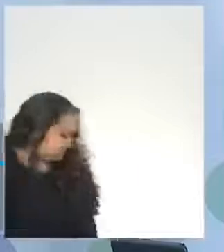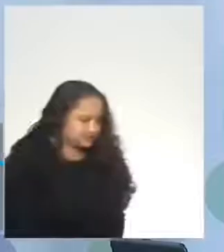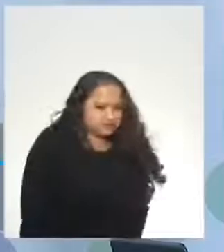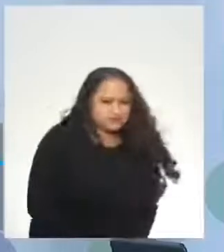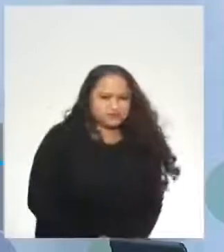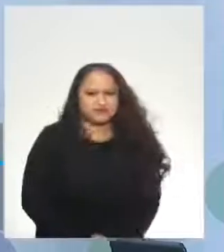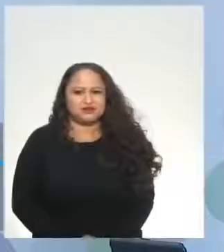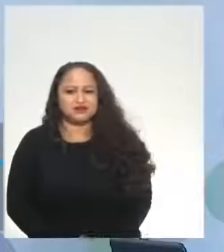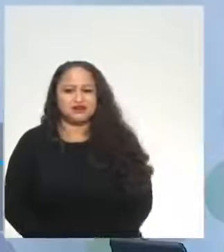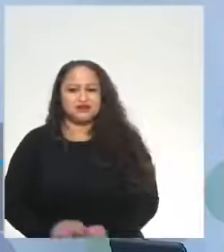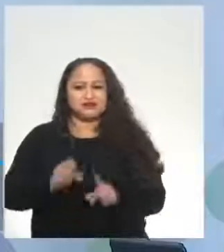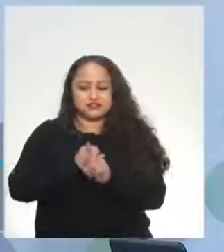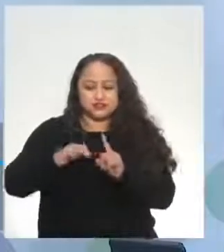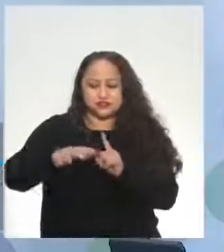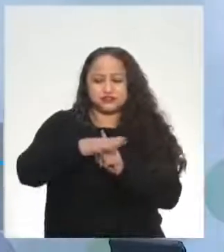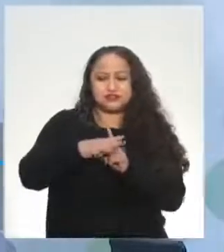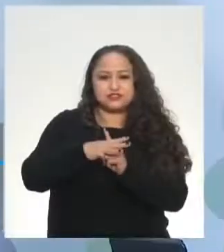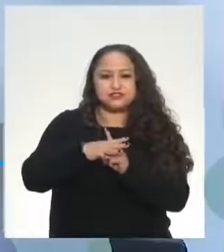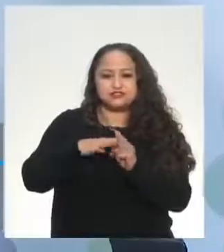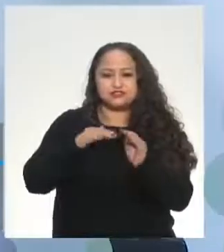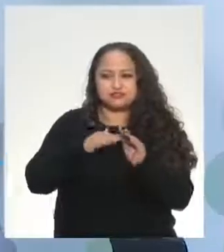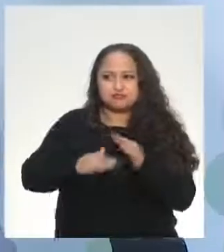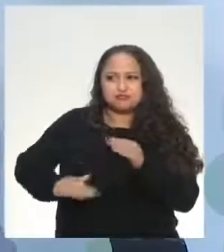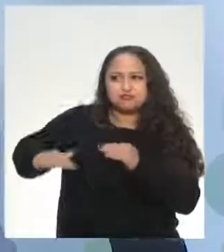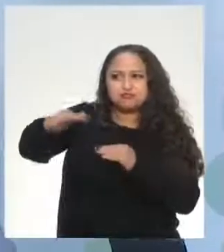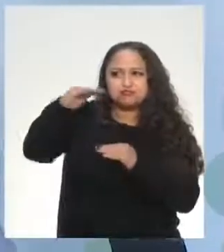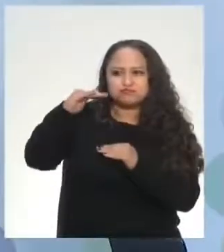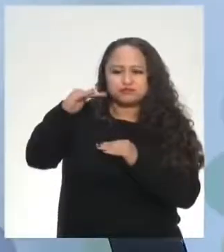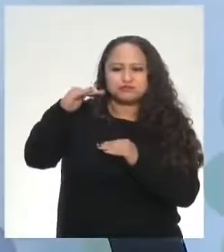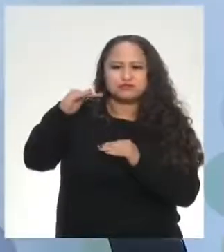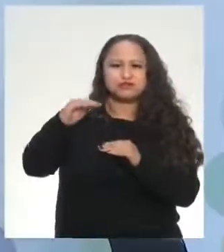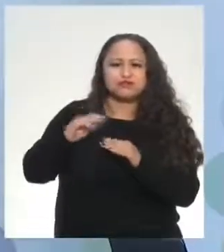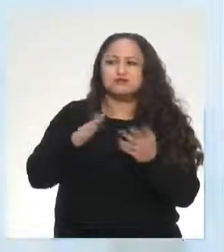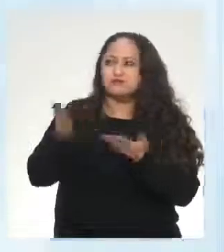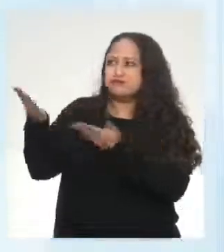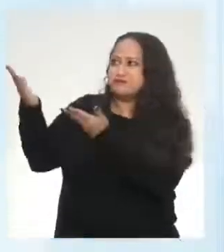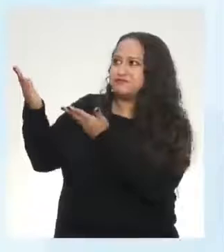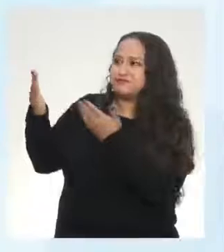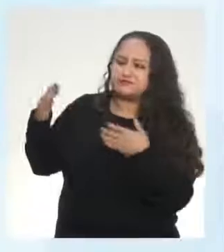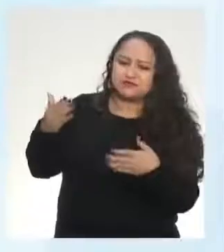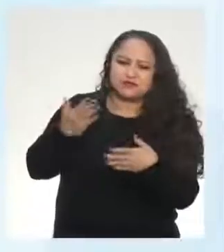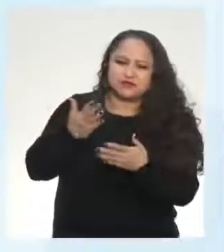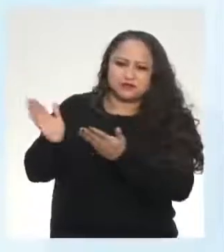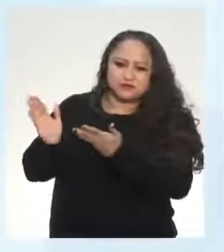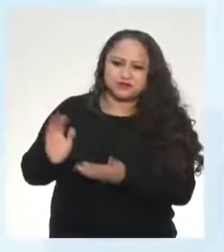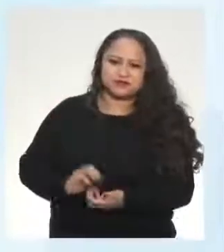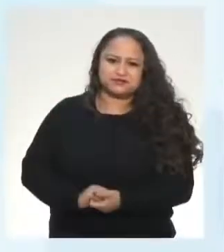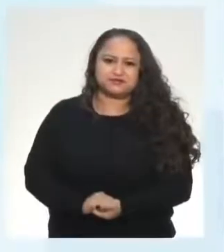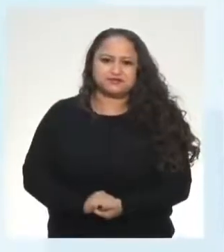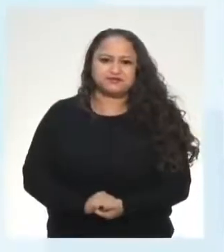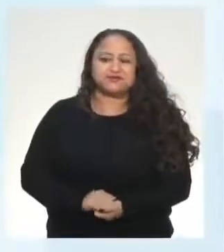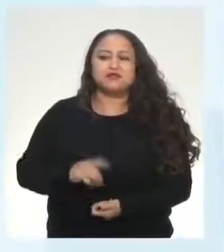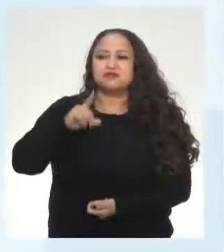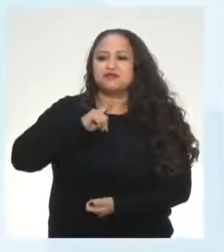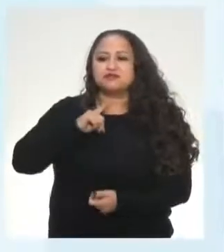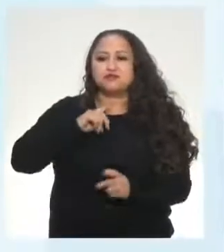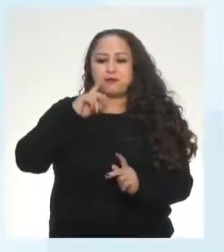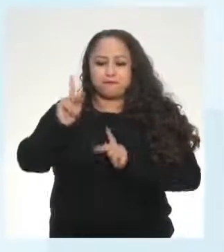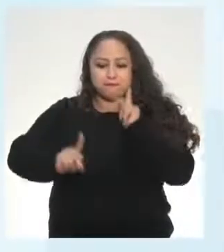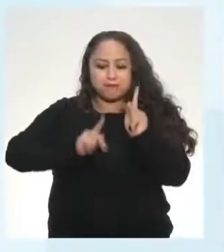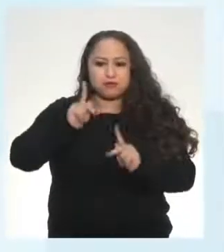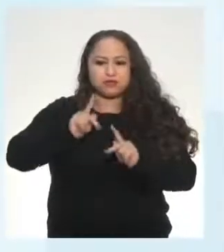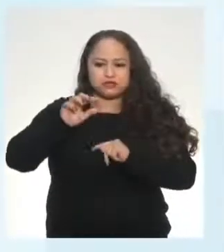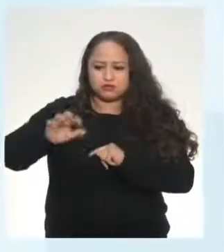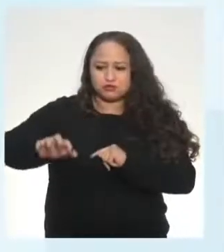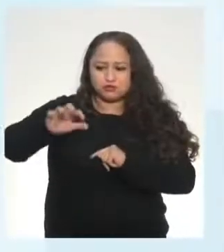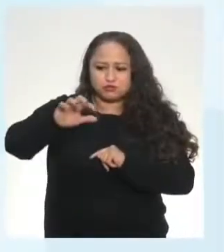desenvolvidas aí que a gente vai ver nos gráficos posteriores. Vamos lá para a próxima tela, a gente vai observar aí, ó. Então nós temos aí população por região